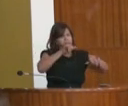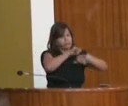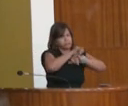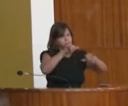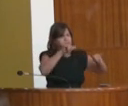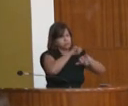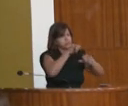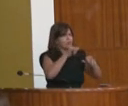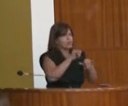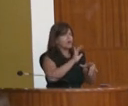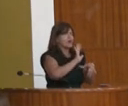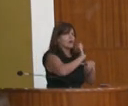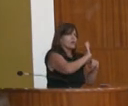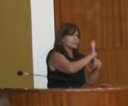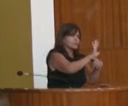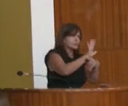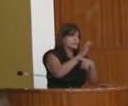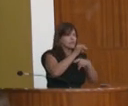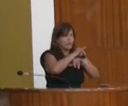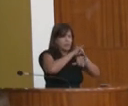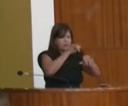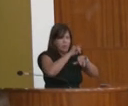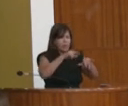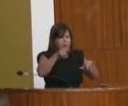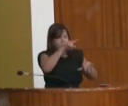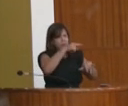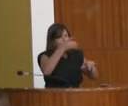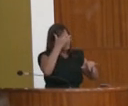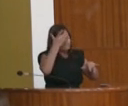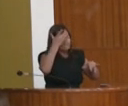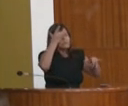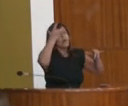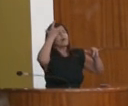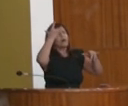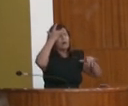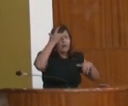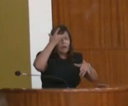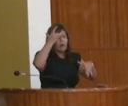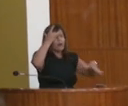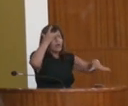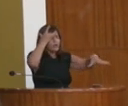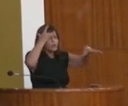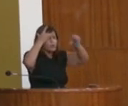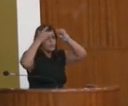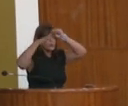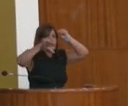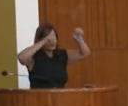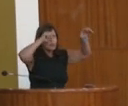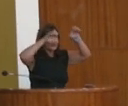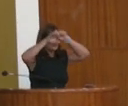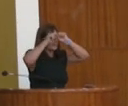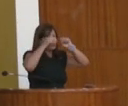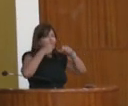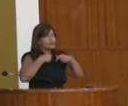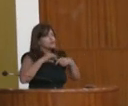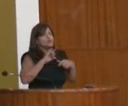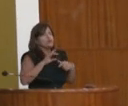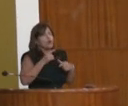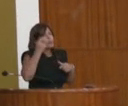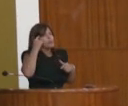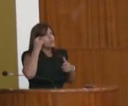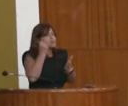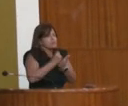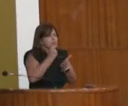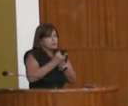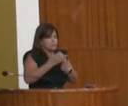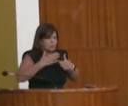muito, não só a questão em relação à empresa também, que ela vai falar. Eu não posso só pensar em contratar, eu tenho que saber se